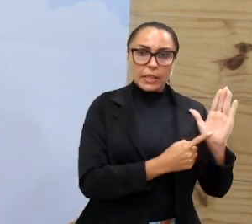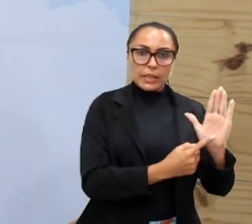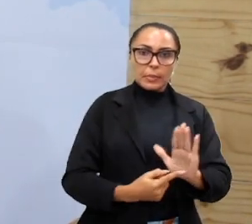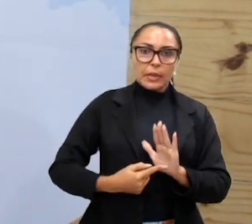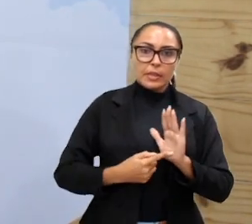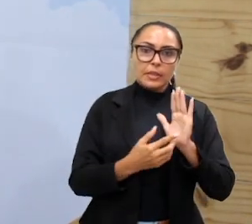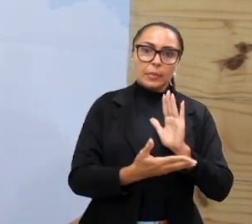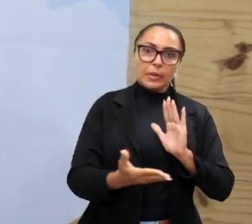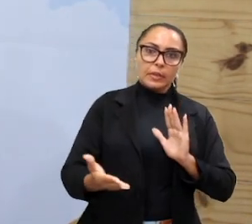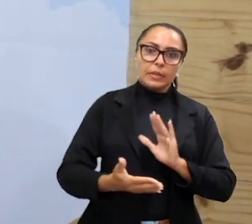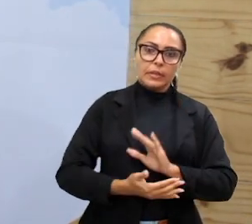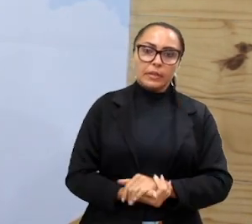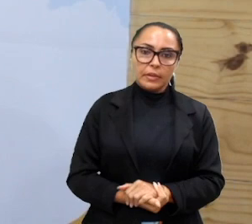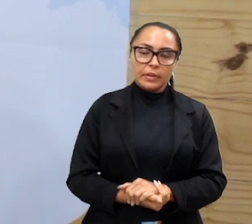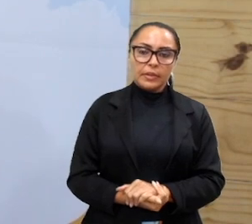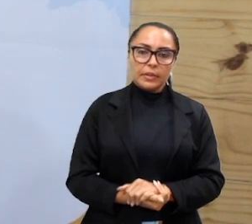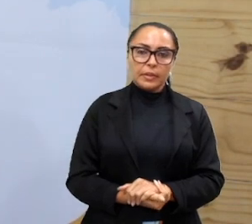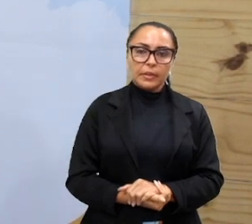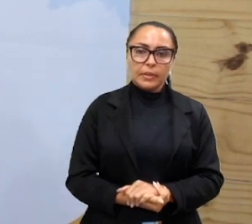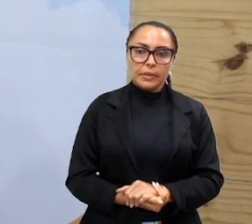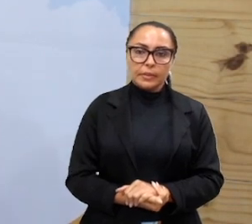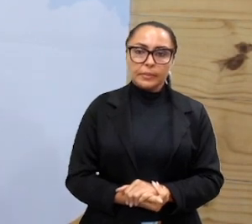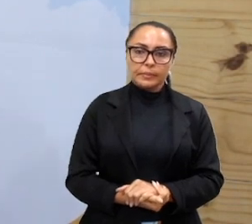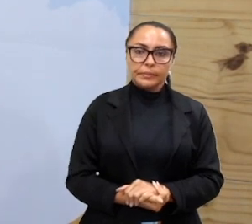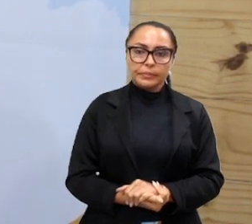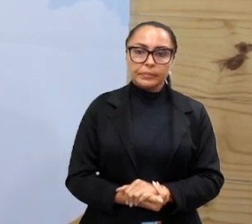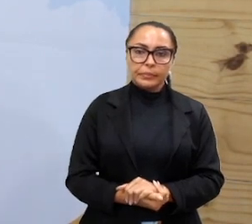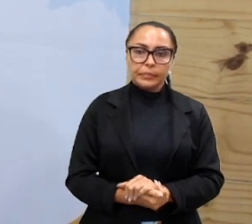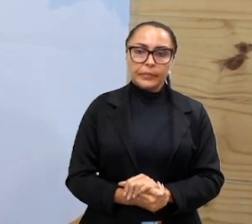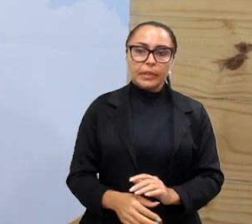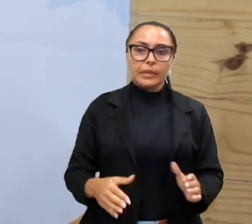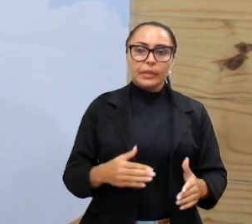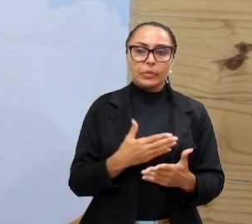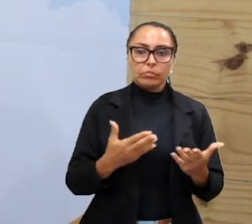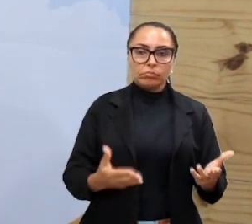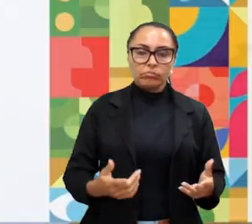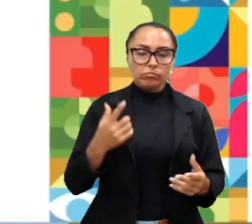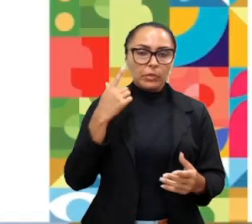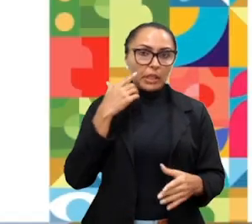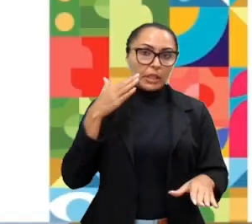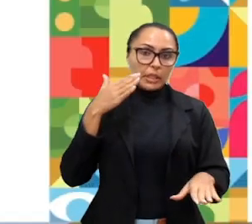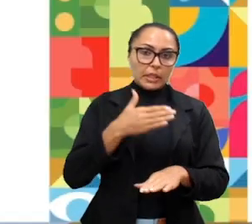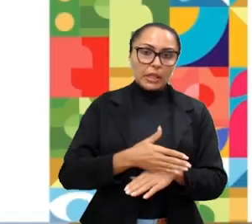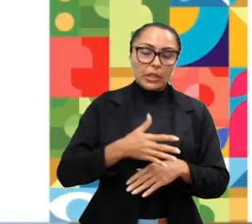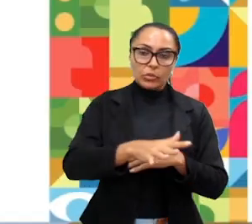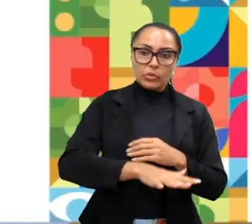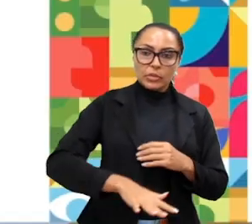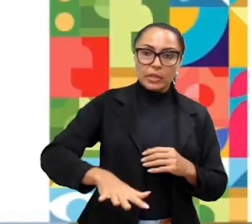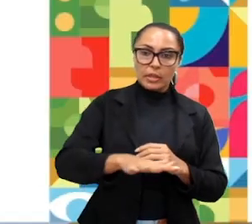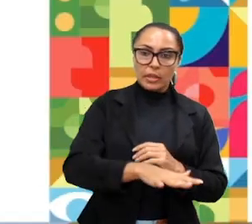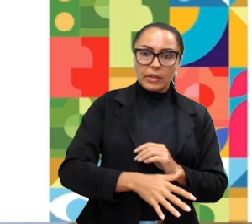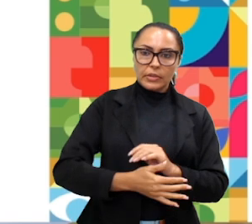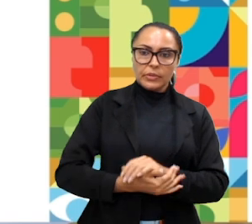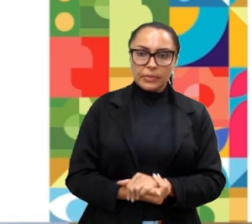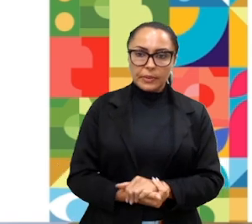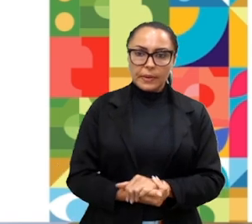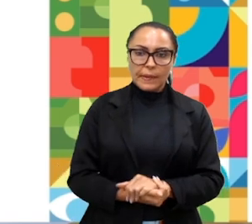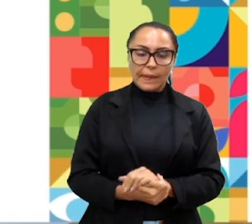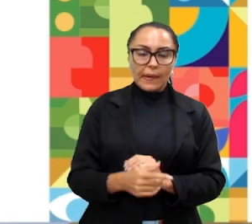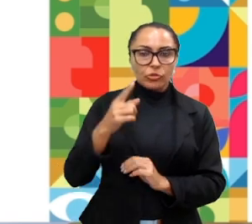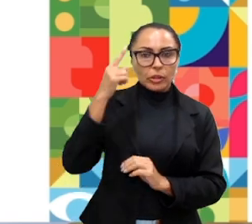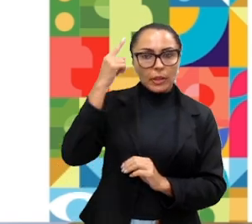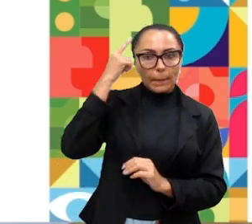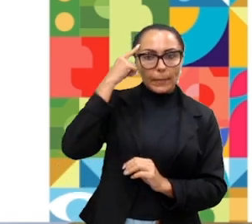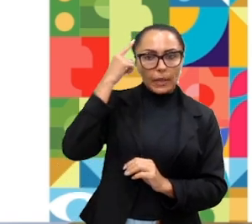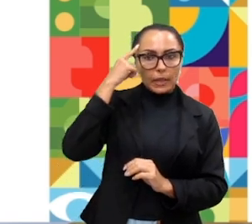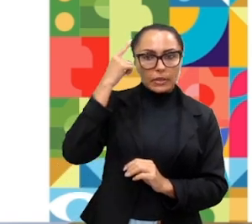forma diferenciada. Então, dentro desse cenário, a gente pensa sobre o